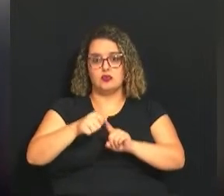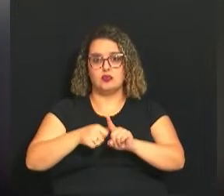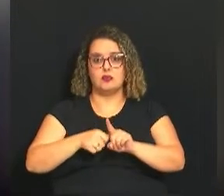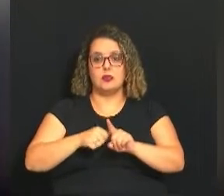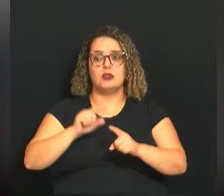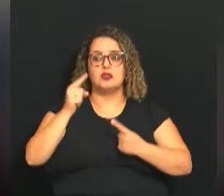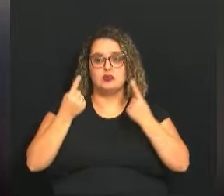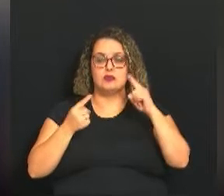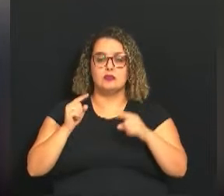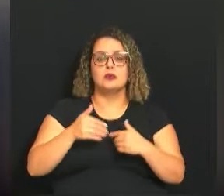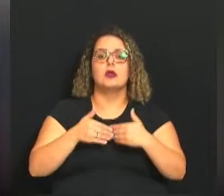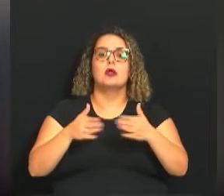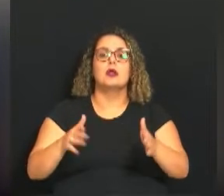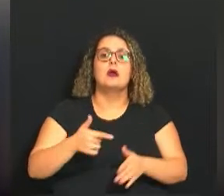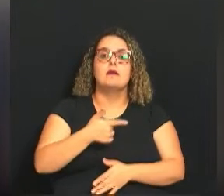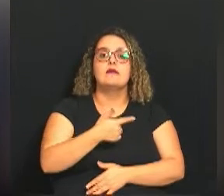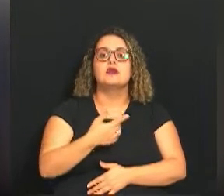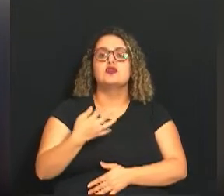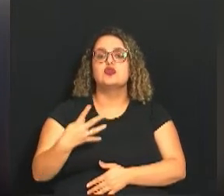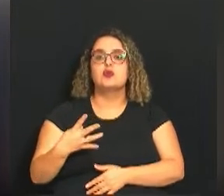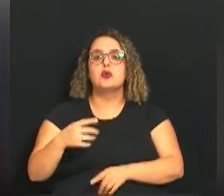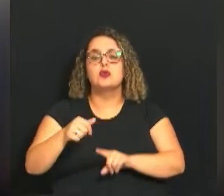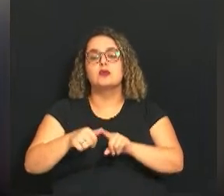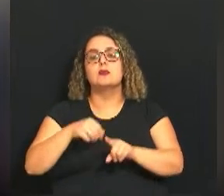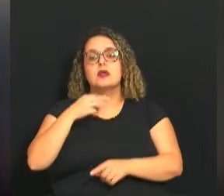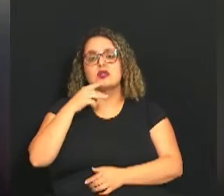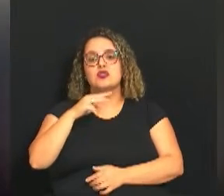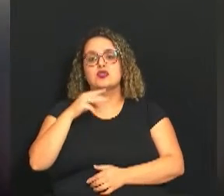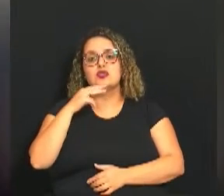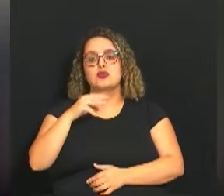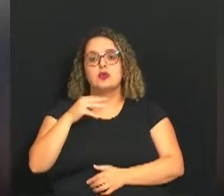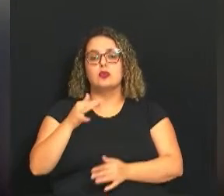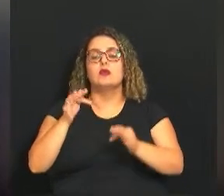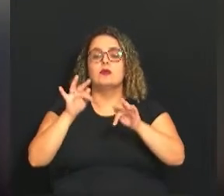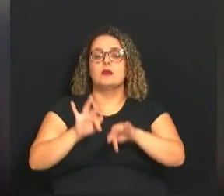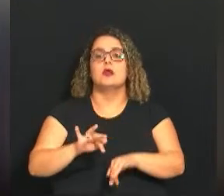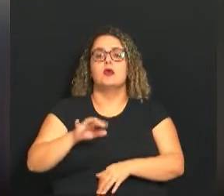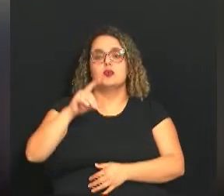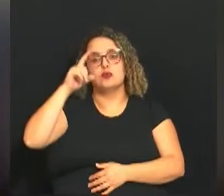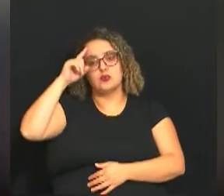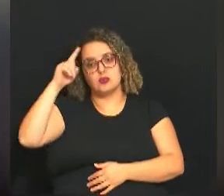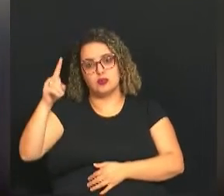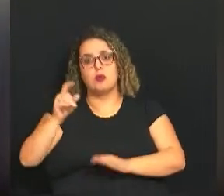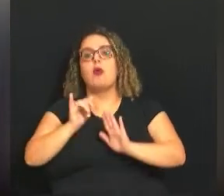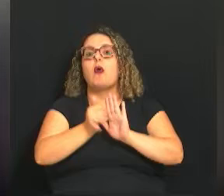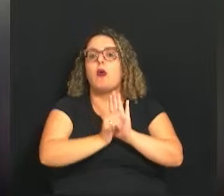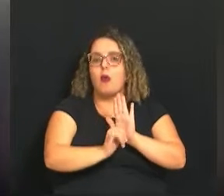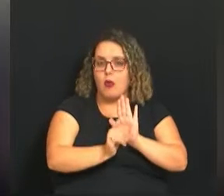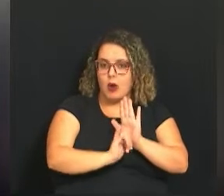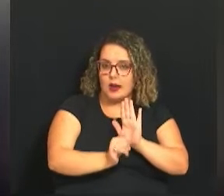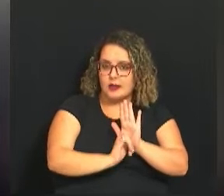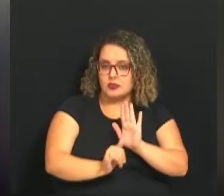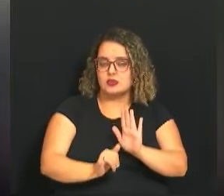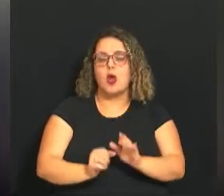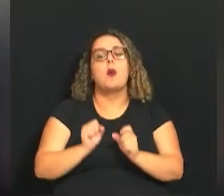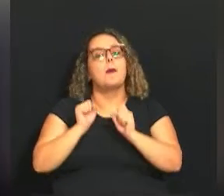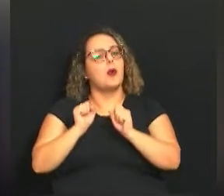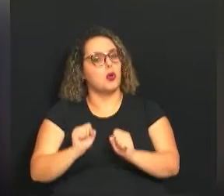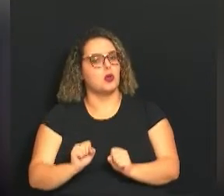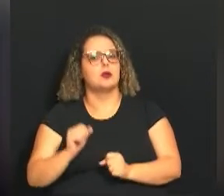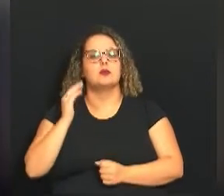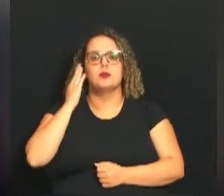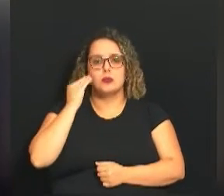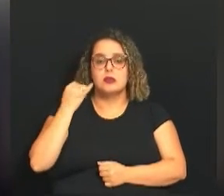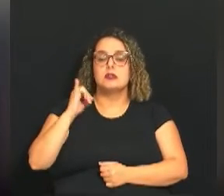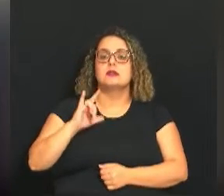março. E no próprio 24 de março, no final do dia, conforme edital, poderemos saber se houve ou não interesse